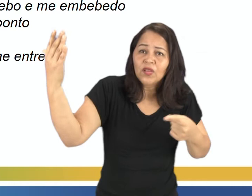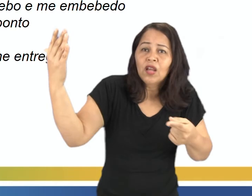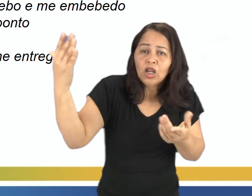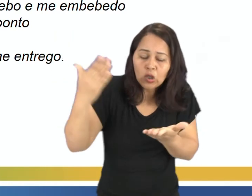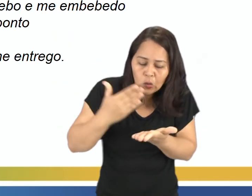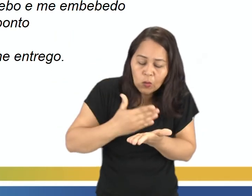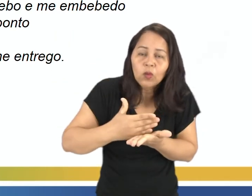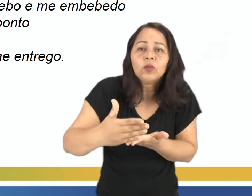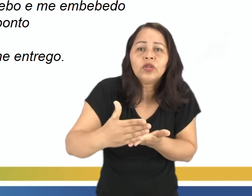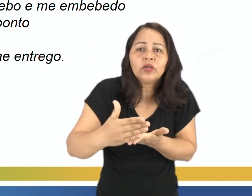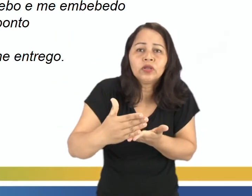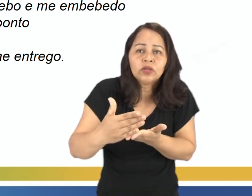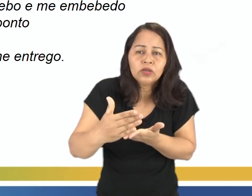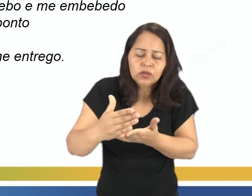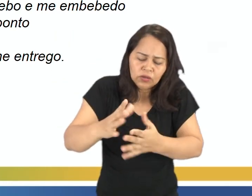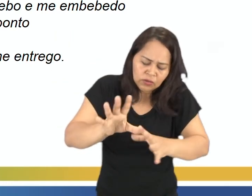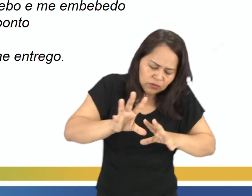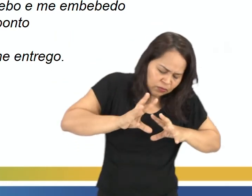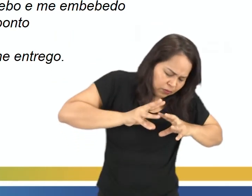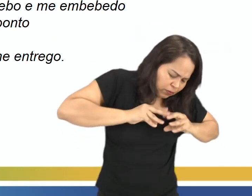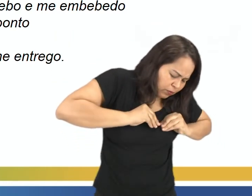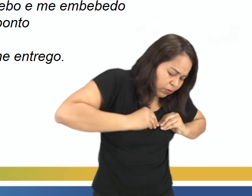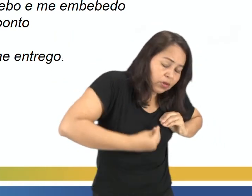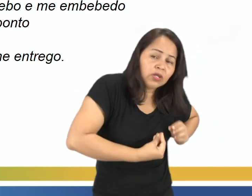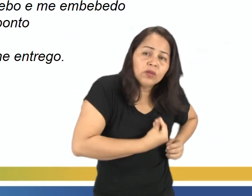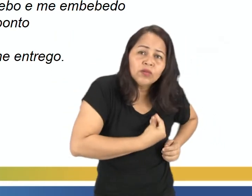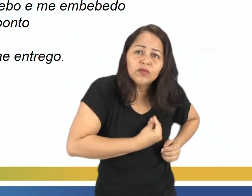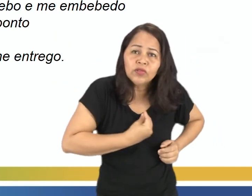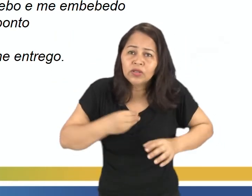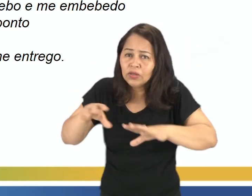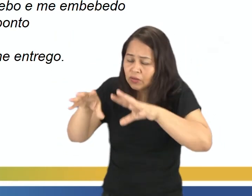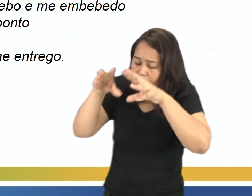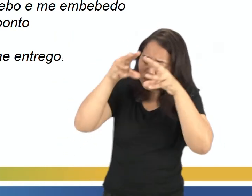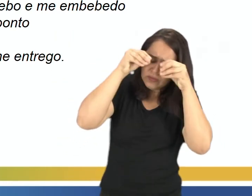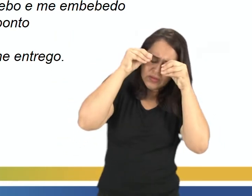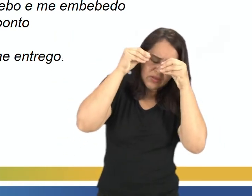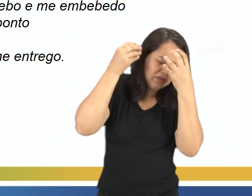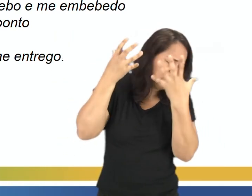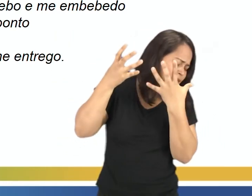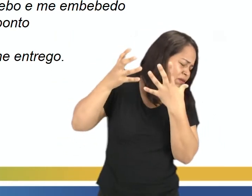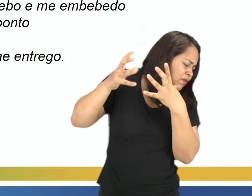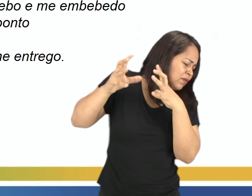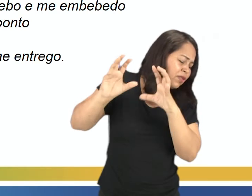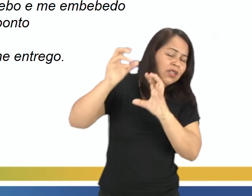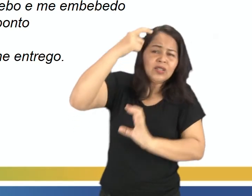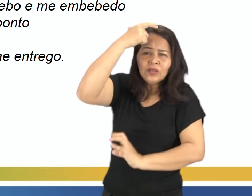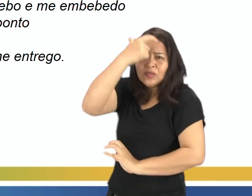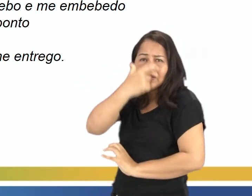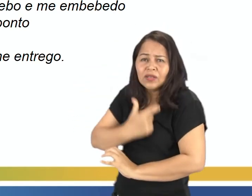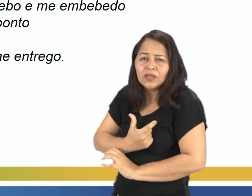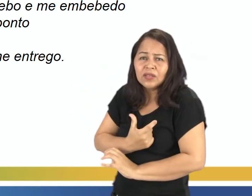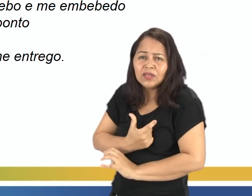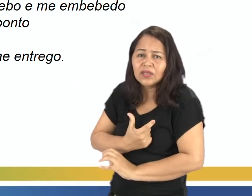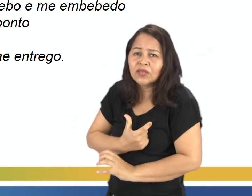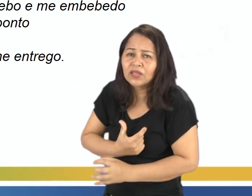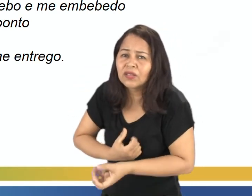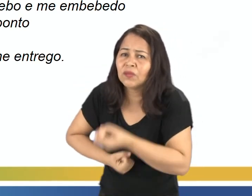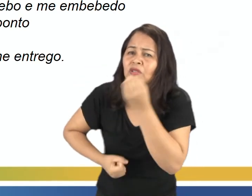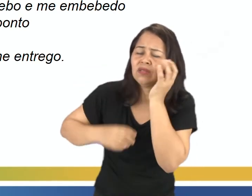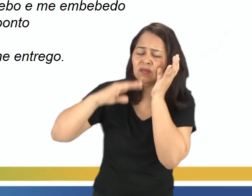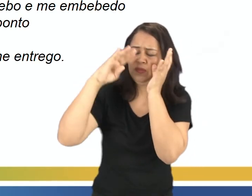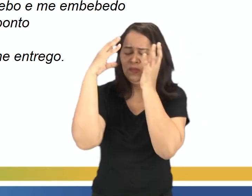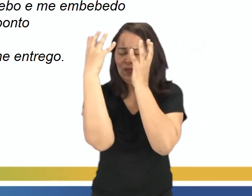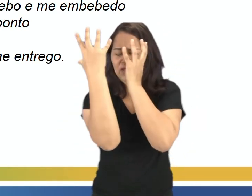começo. Fecho-me o cerco, sendo o gesto que me nego, a pinga que me bebo e me